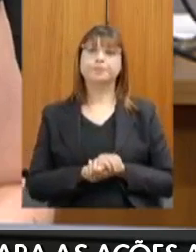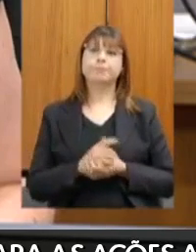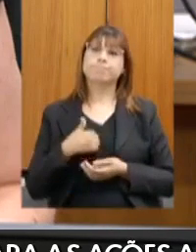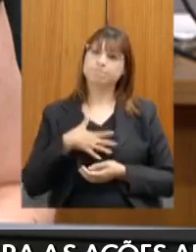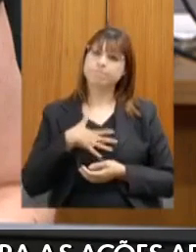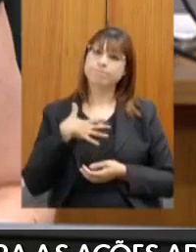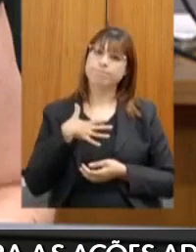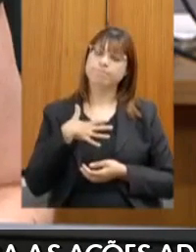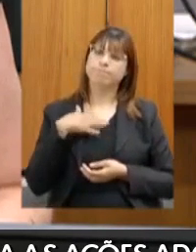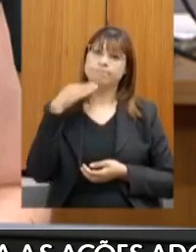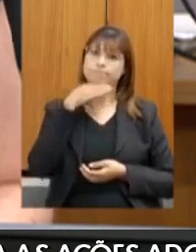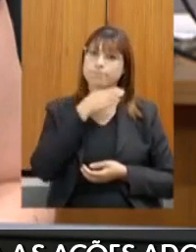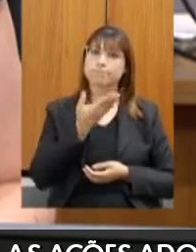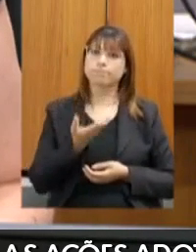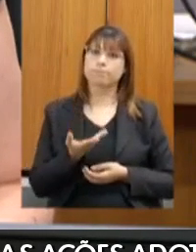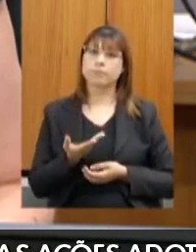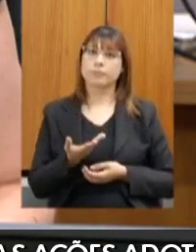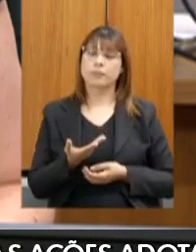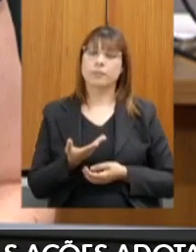de ver que a gente teve uma série